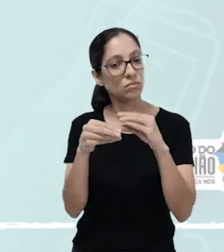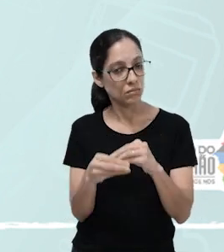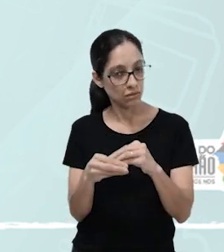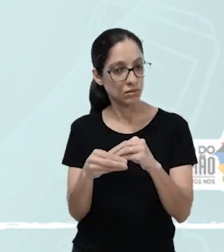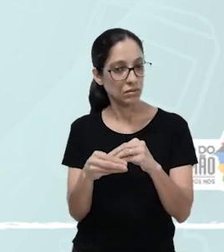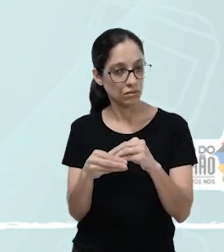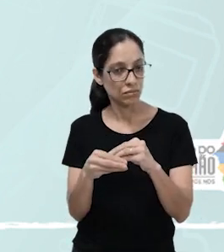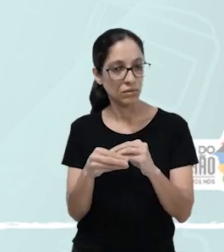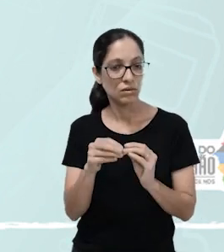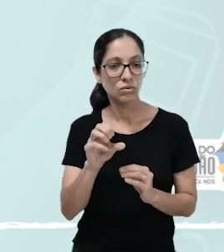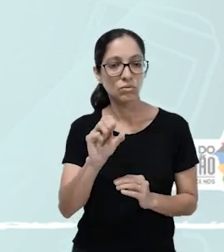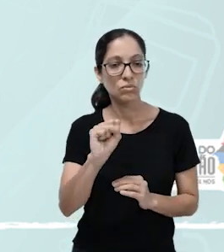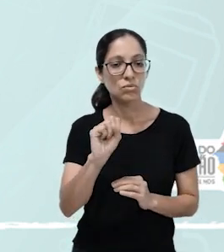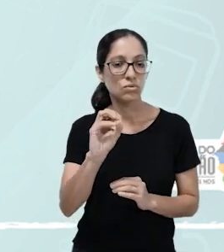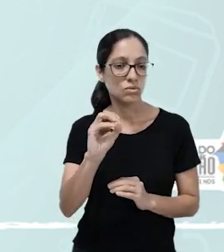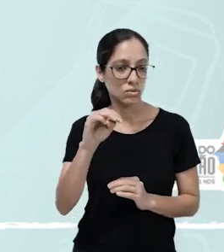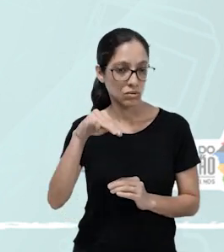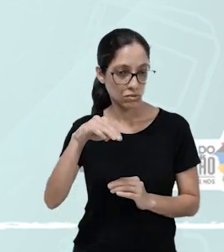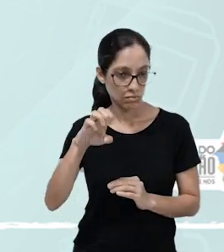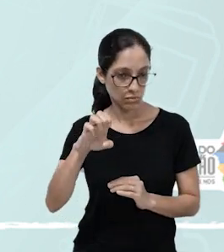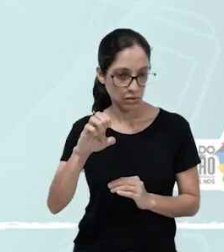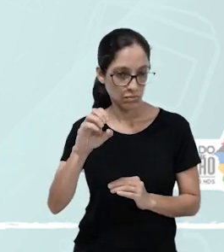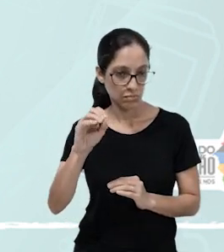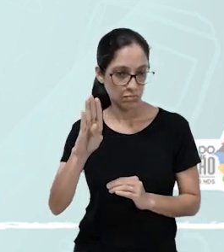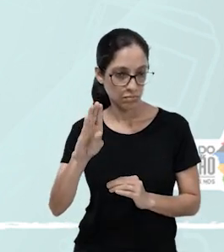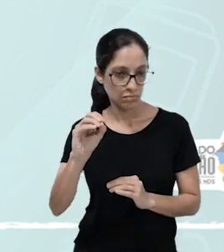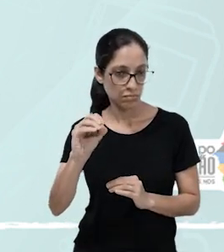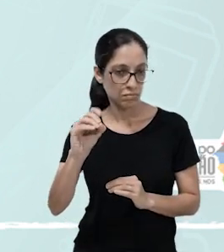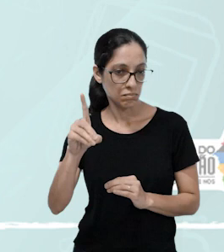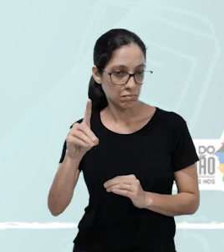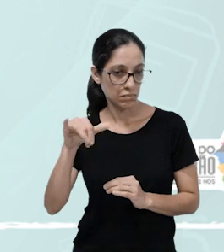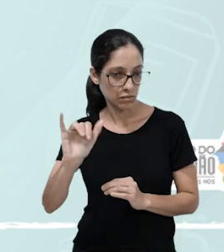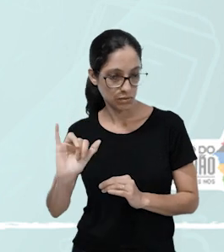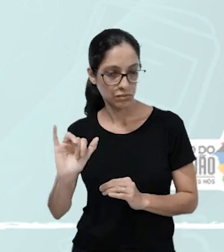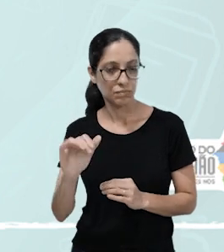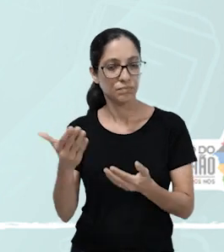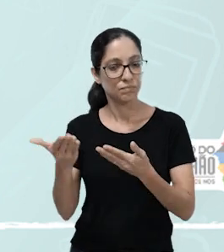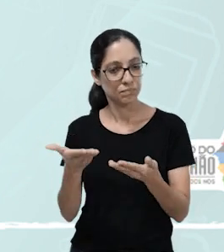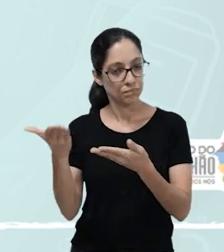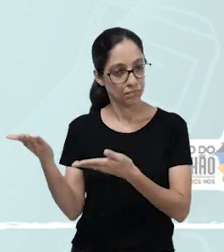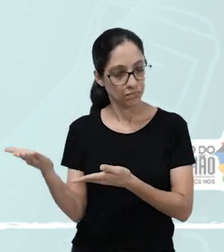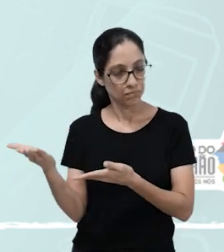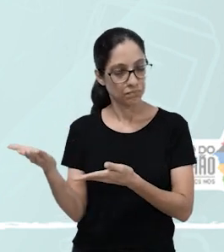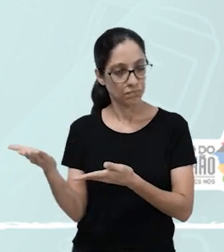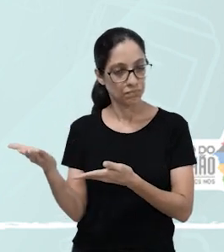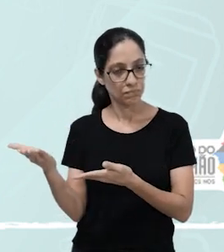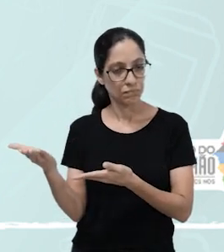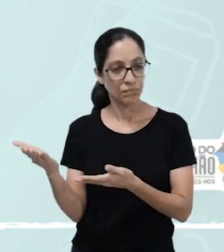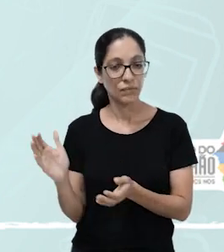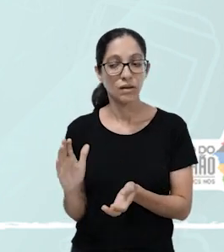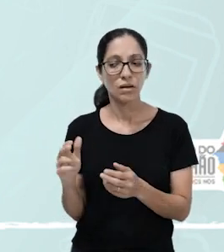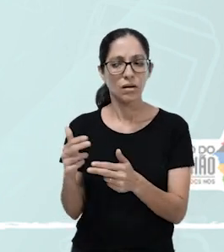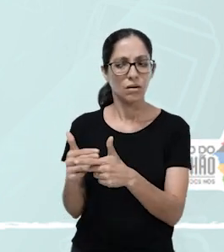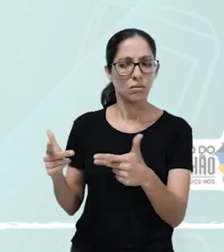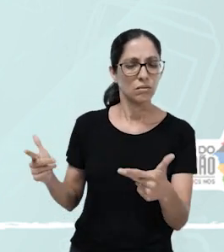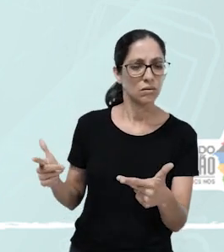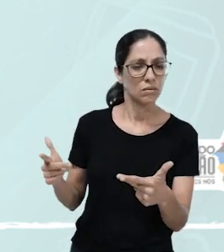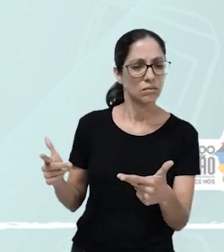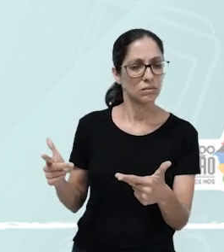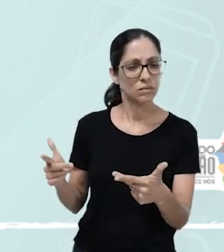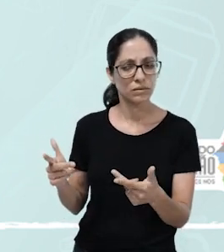do somebody ou do someone. Something is beeping. Alguma coisa